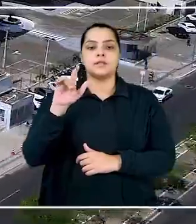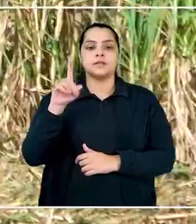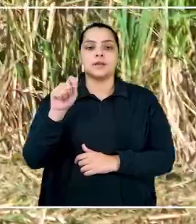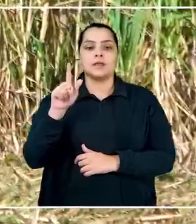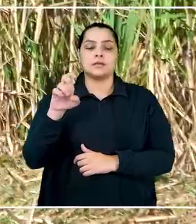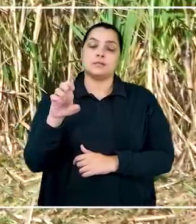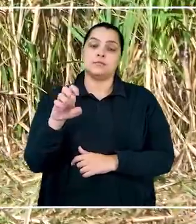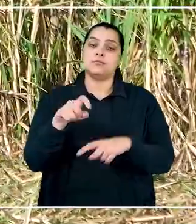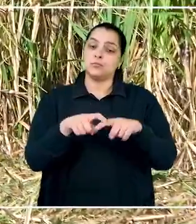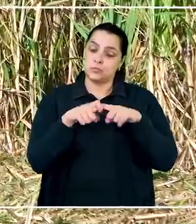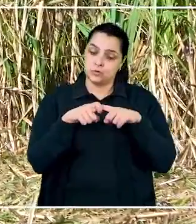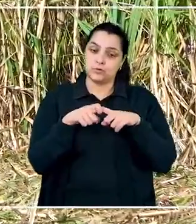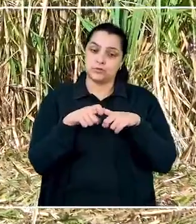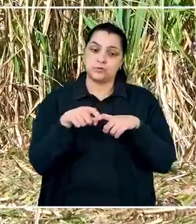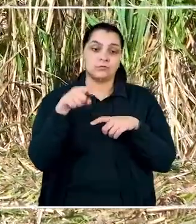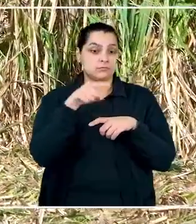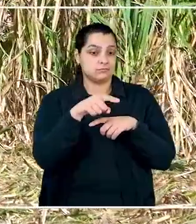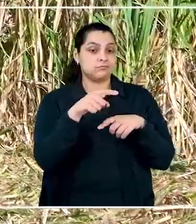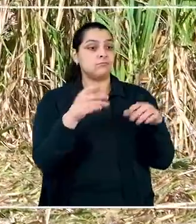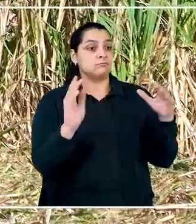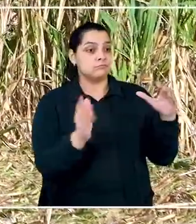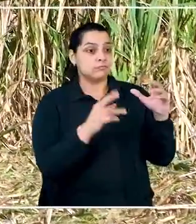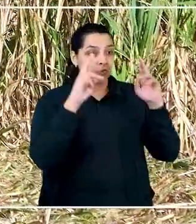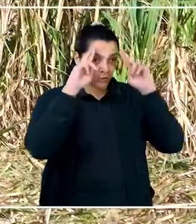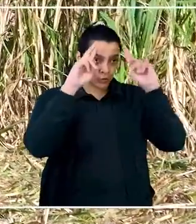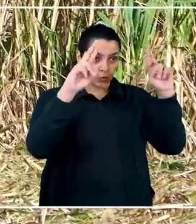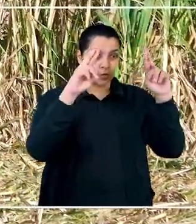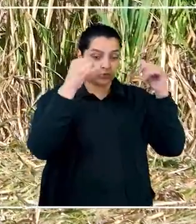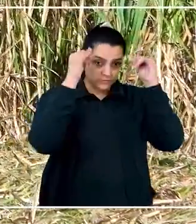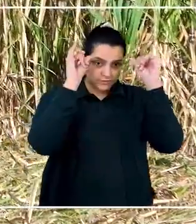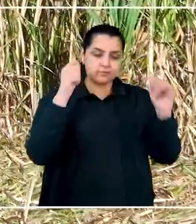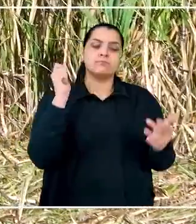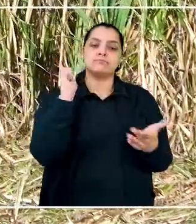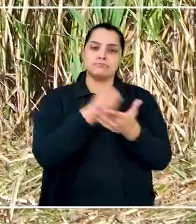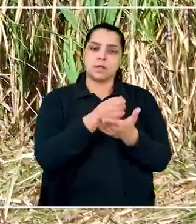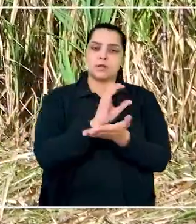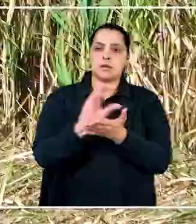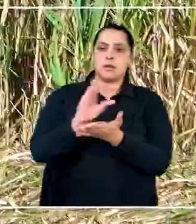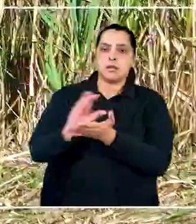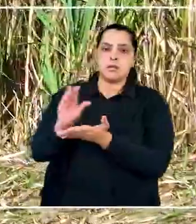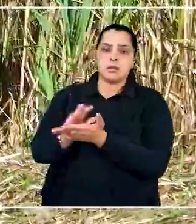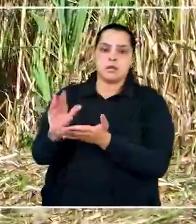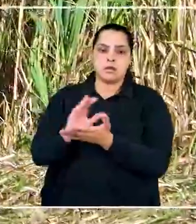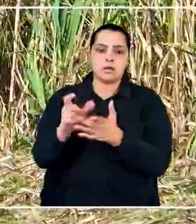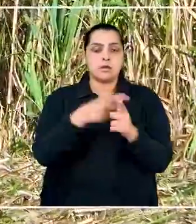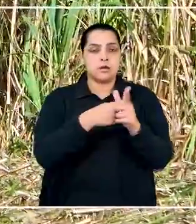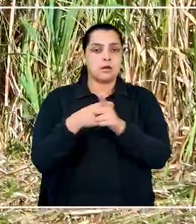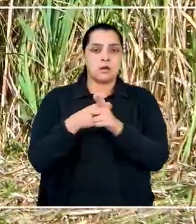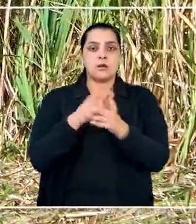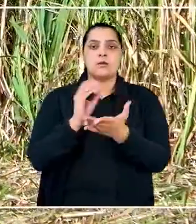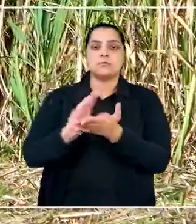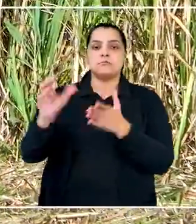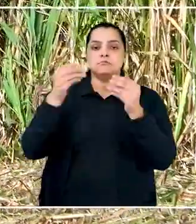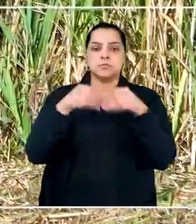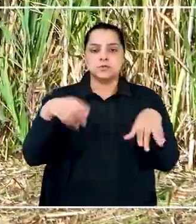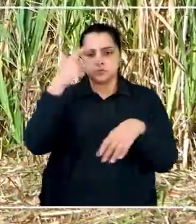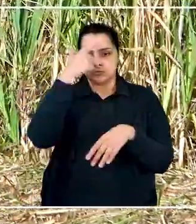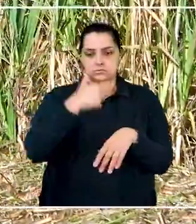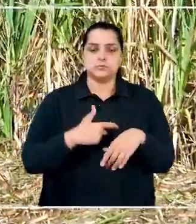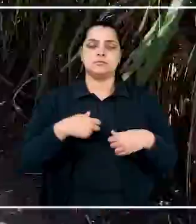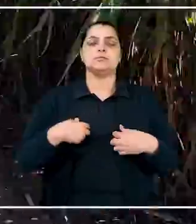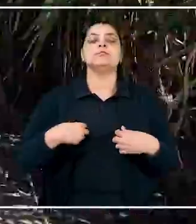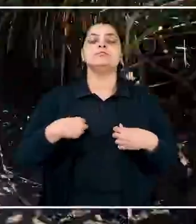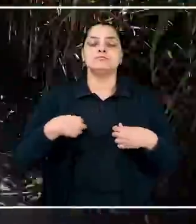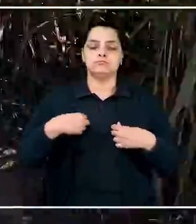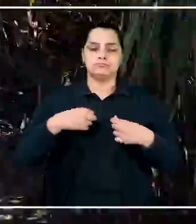caso. Por isso, o empreiteiro foi condenado a pagar todas as verbas trabalhistas devidas e indenização por dano